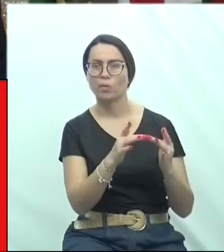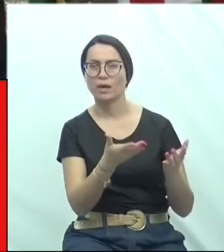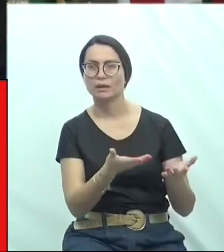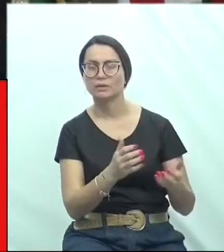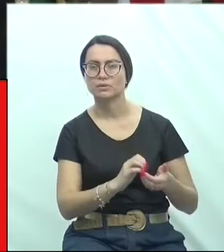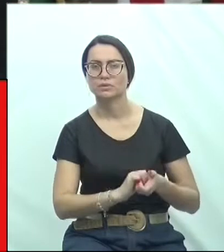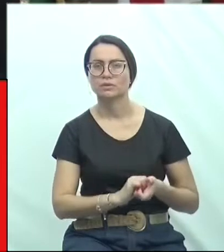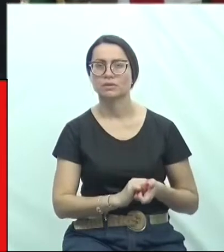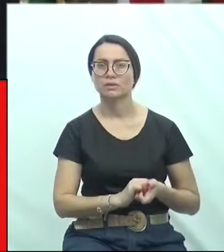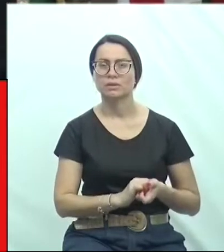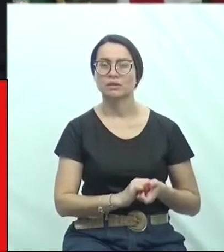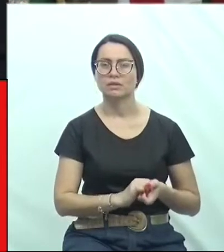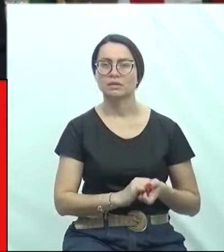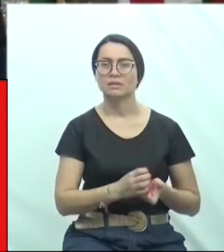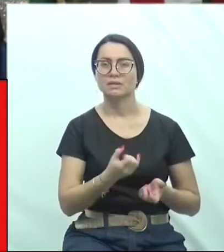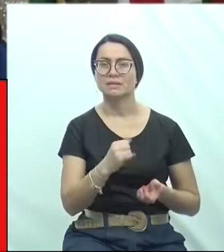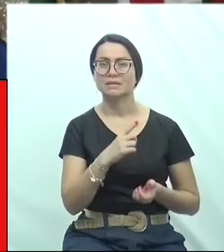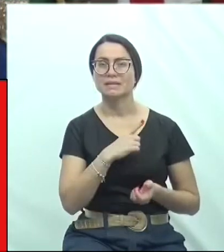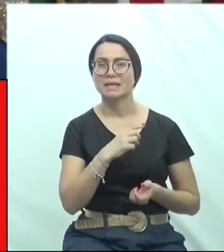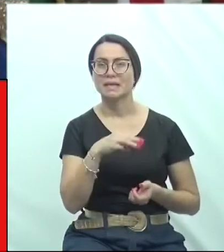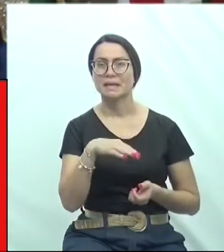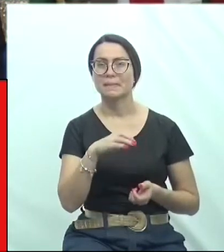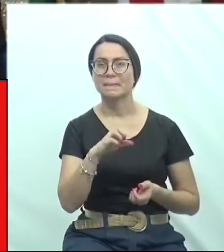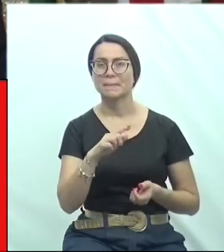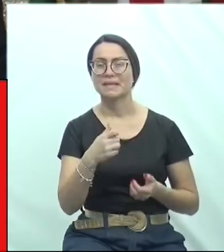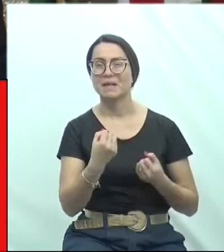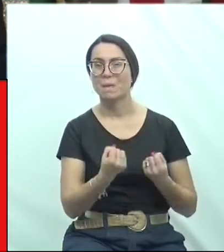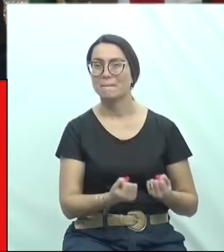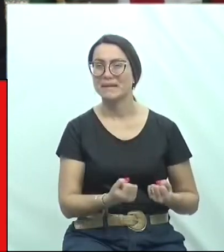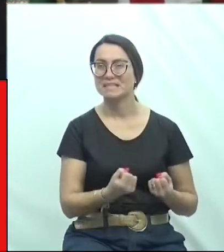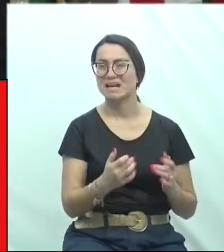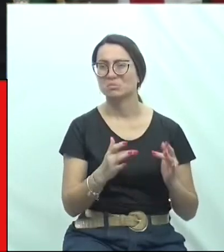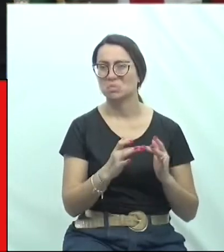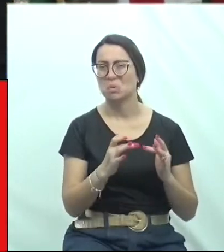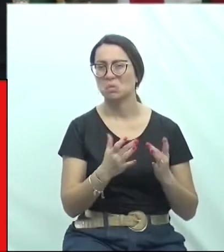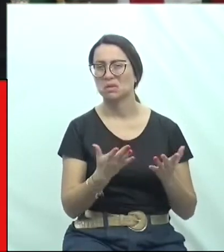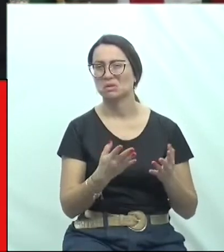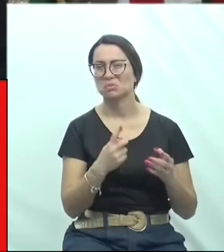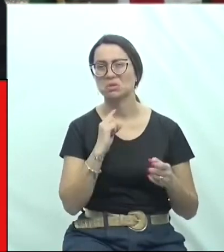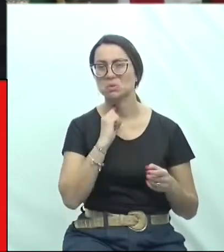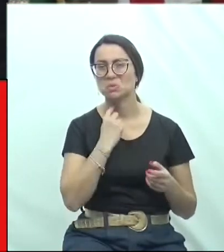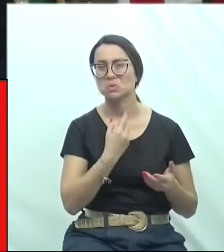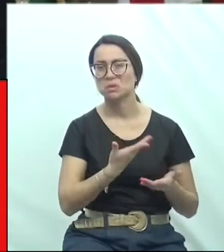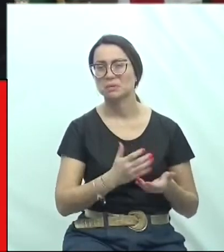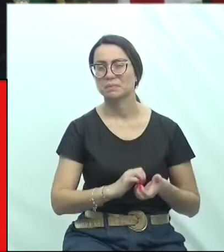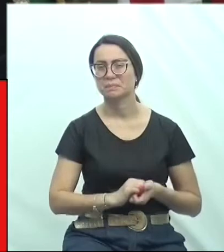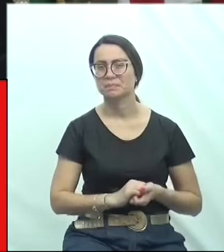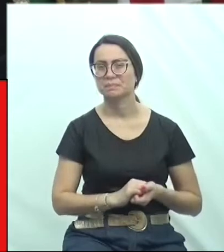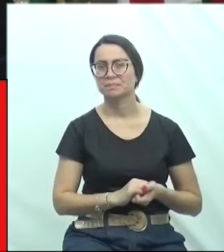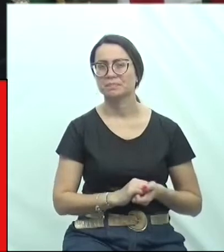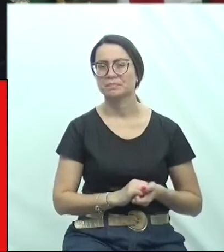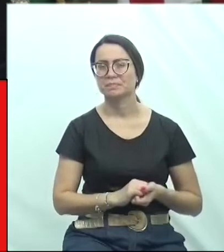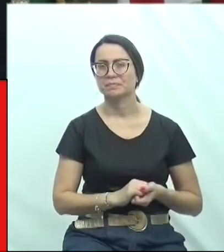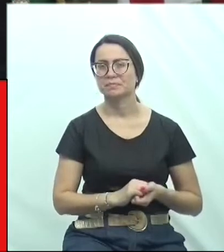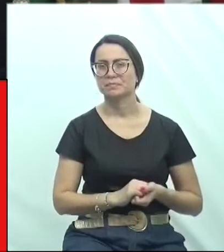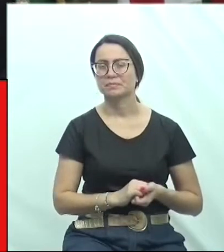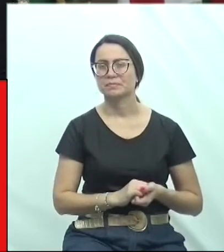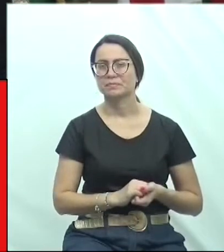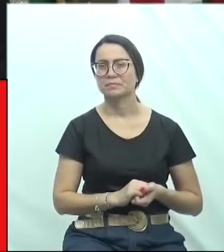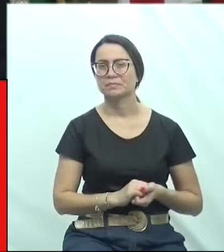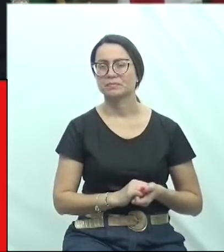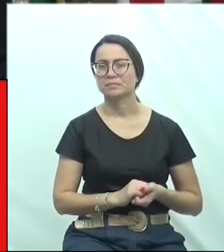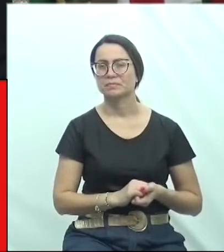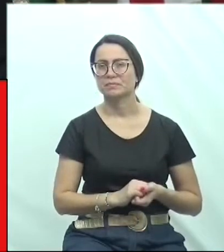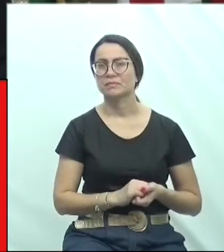composição metal pesados, como chumbo, como cadmio, é isso? Isso, né? E que são proibidos